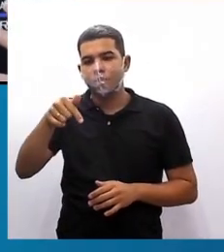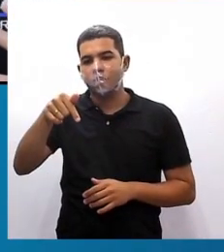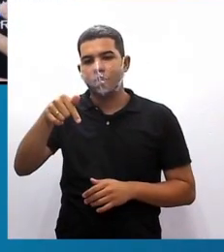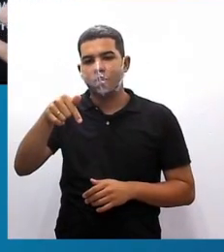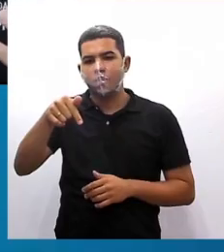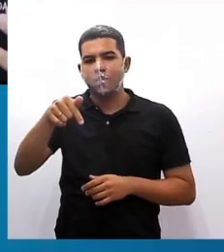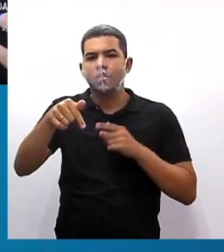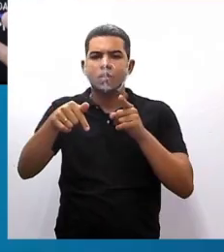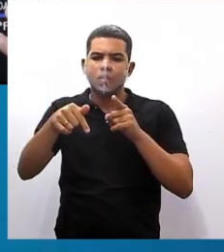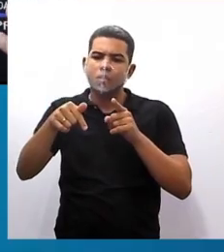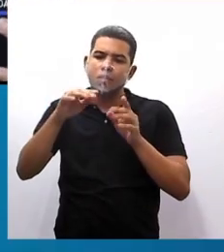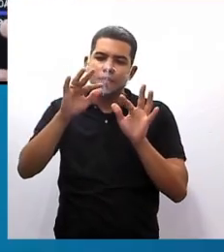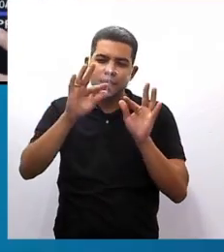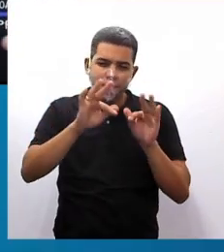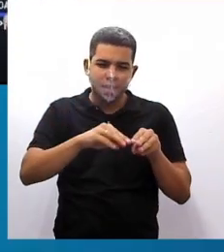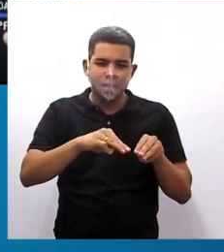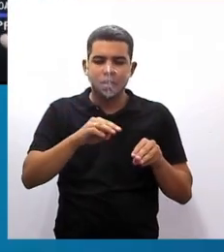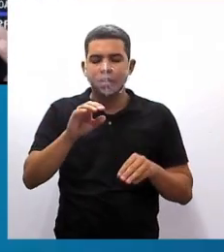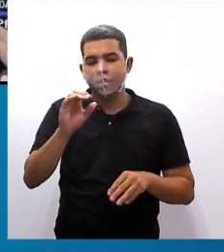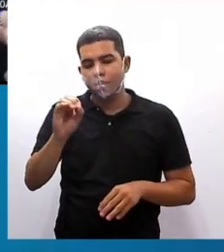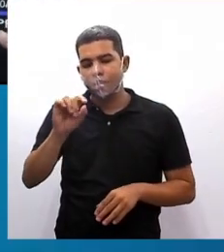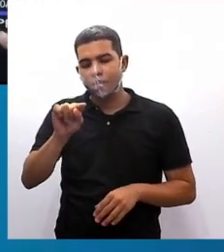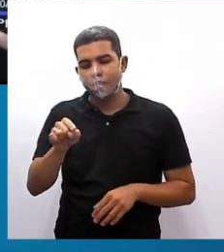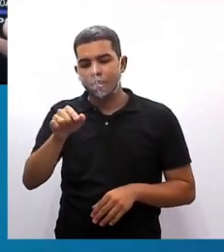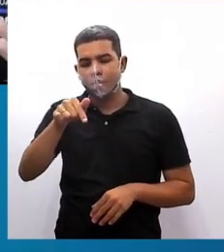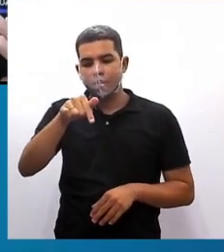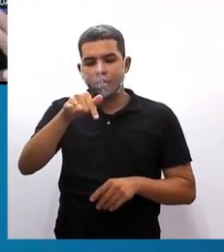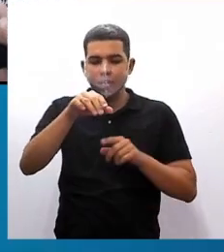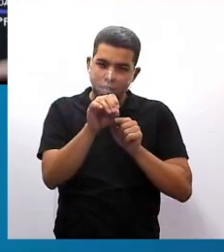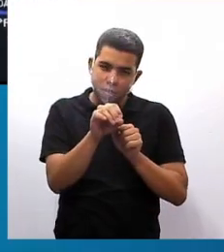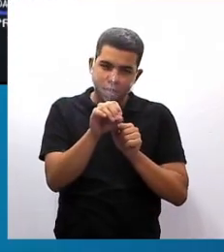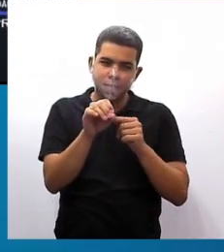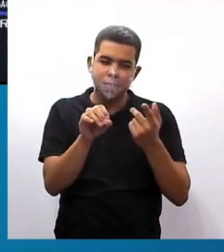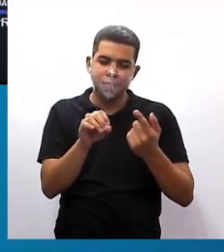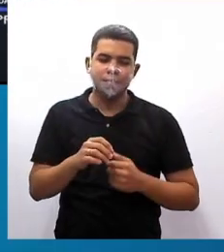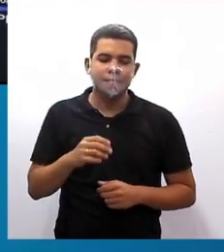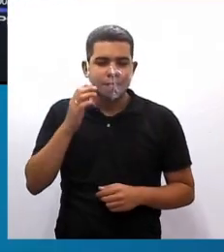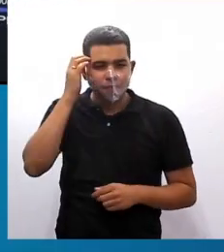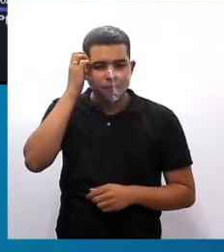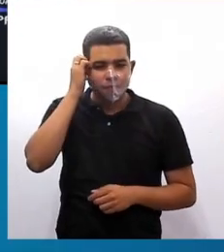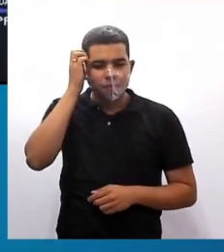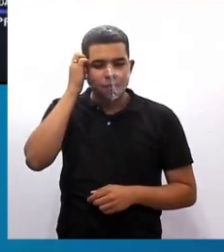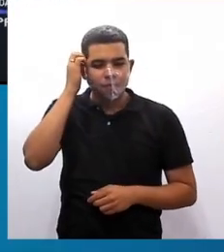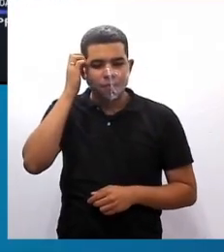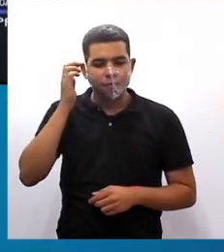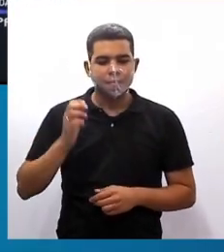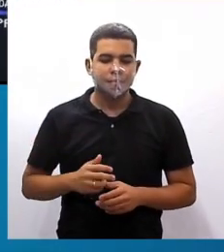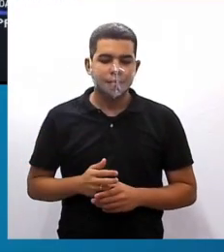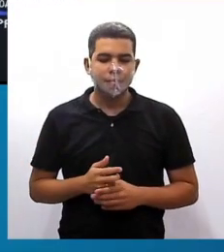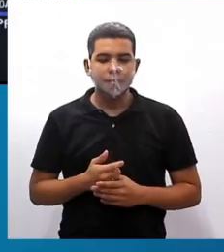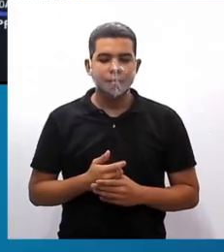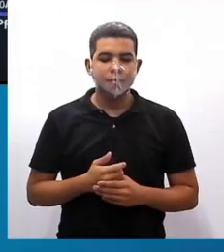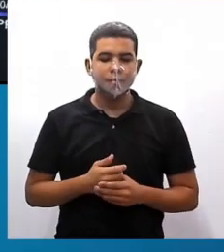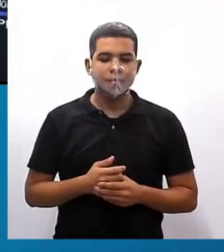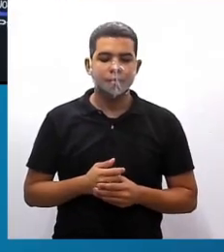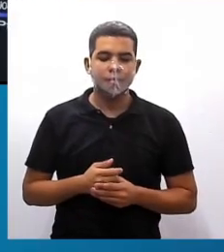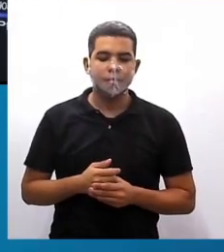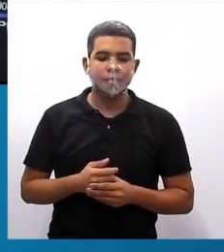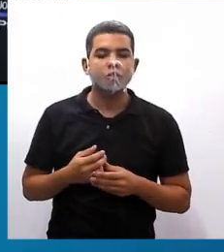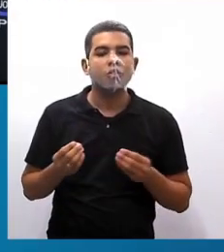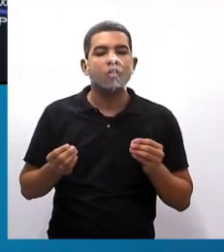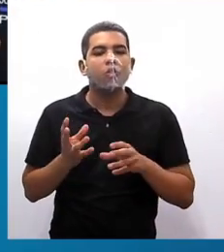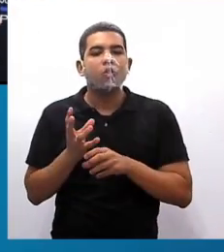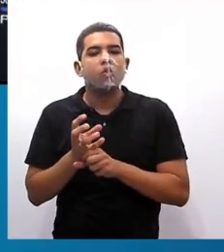colocava o 0 no fim, né? 0,70. Preenche com 0 tranquilo. Beleza? Observa aí a soma. A gente vai somar